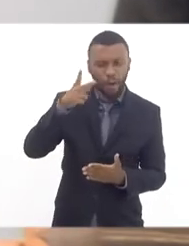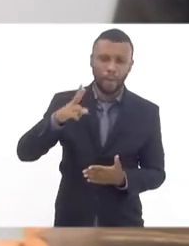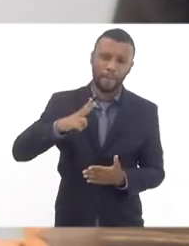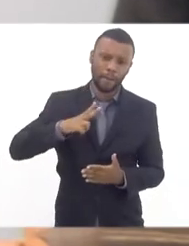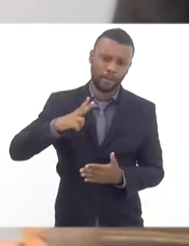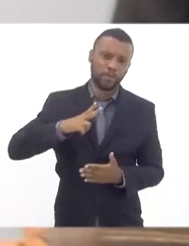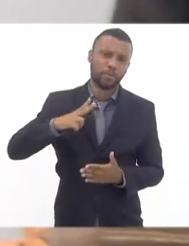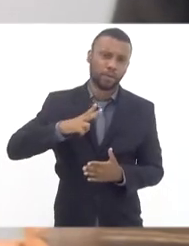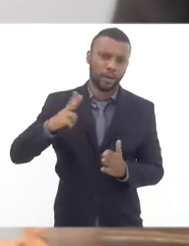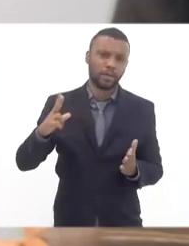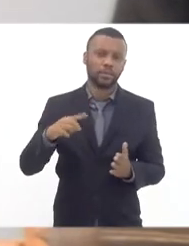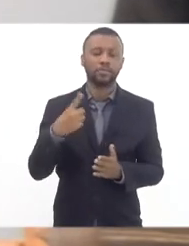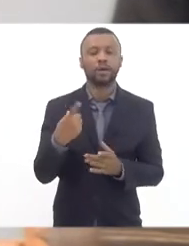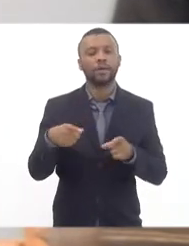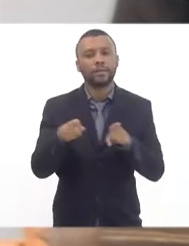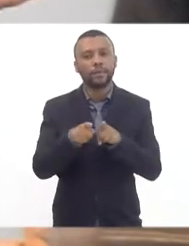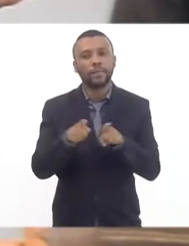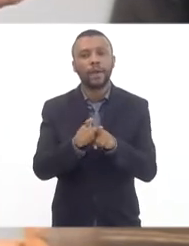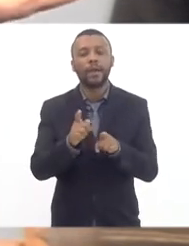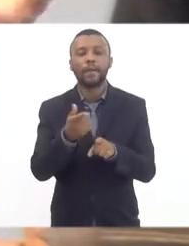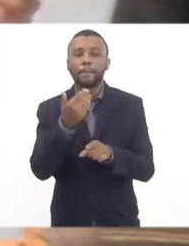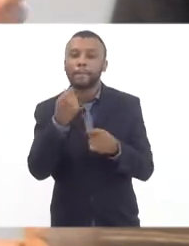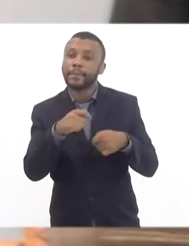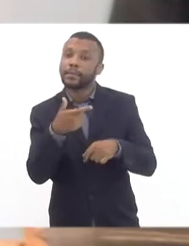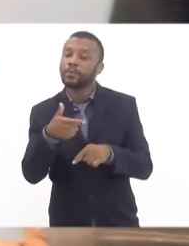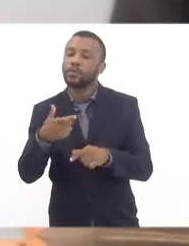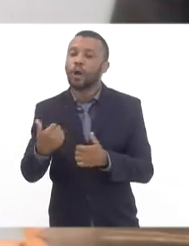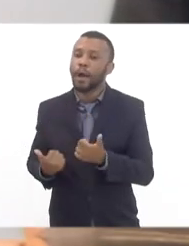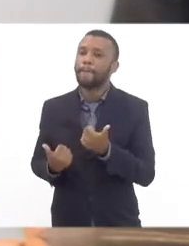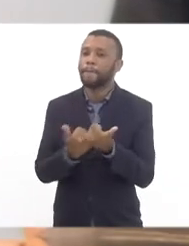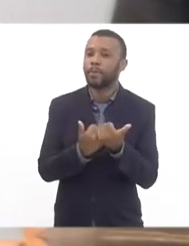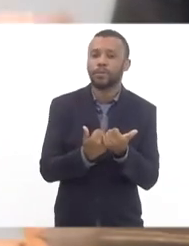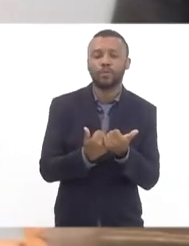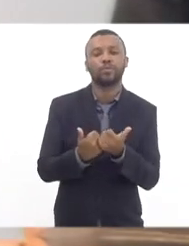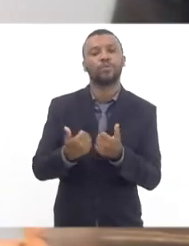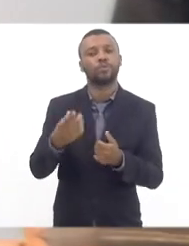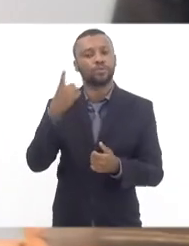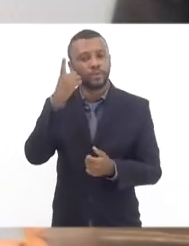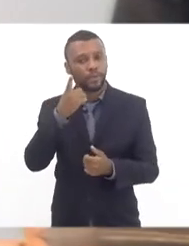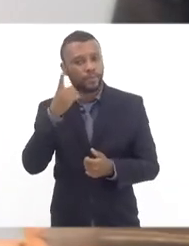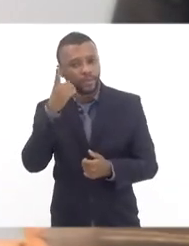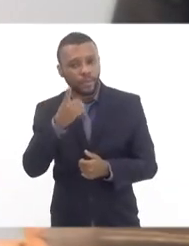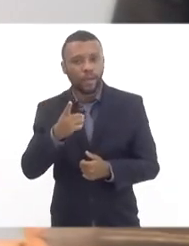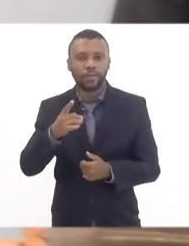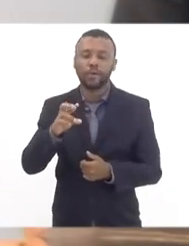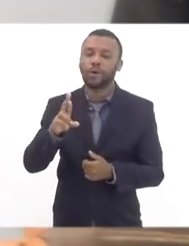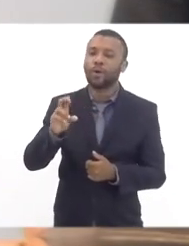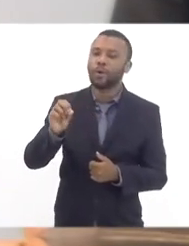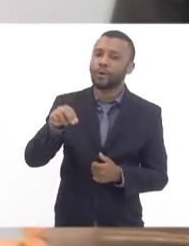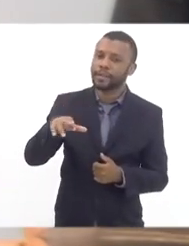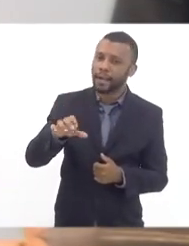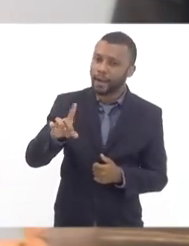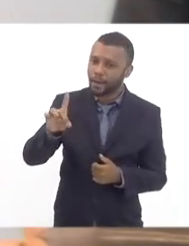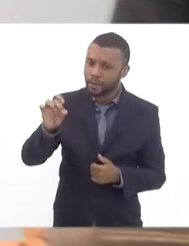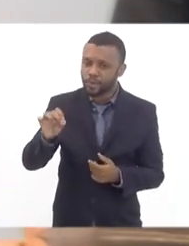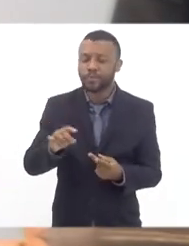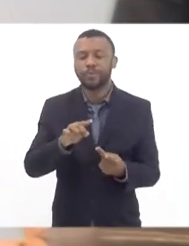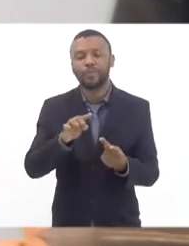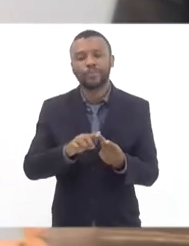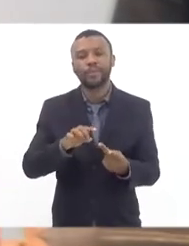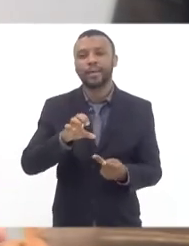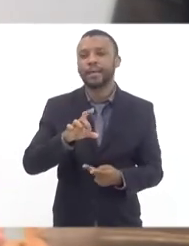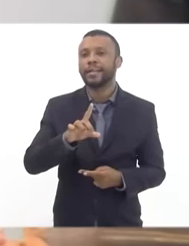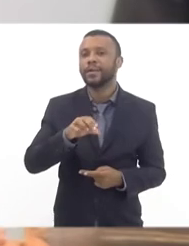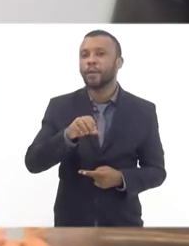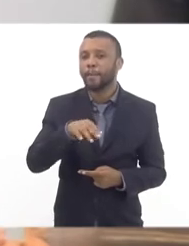gente, inclusive, conta com o apoio do gabinete do deputado Ronaldo Anchieta, do deputado Eliomar, em especial do deputado Ronaldo Anchieta,